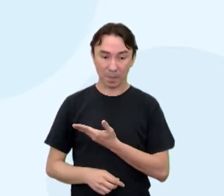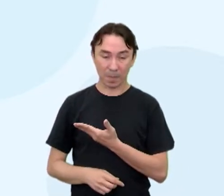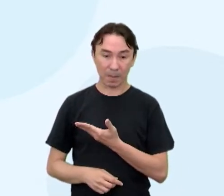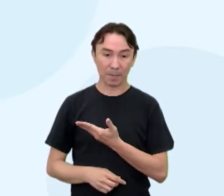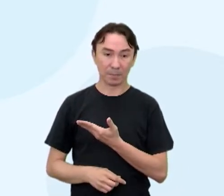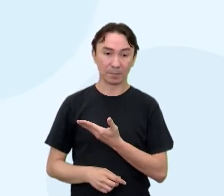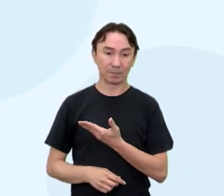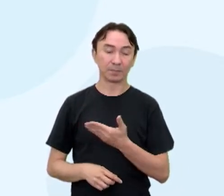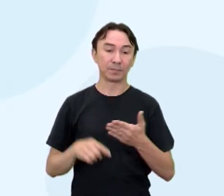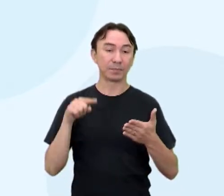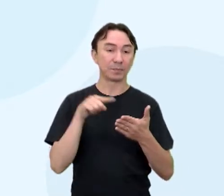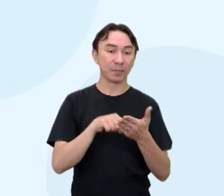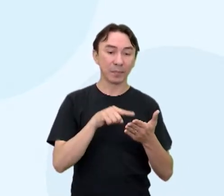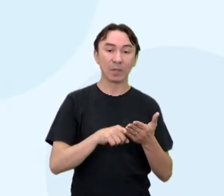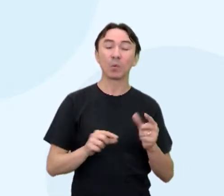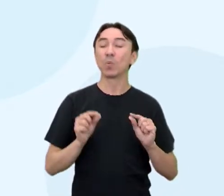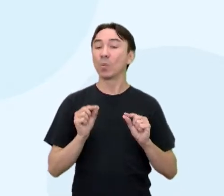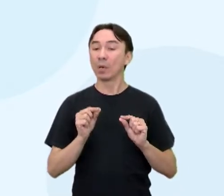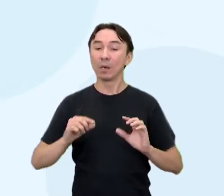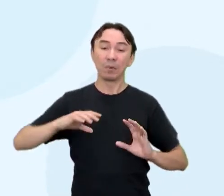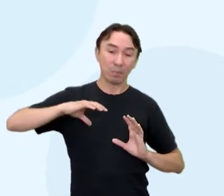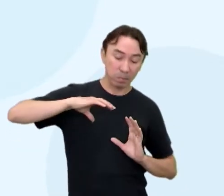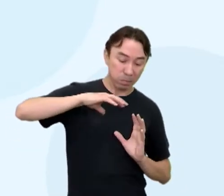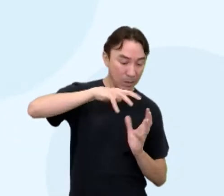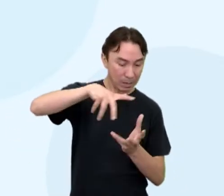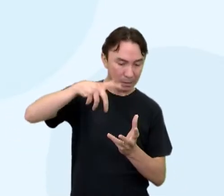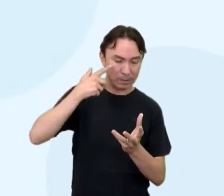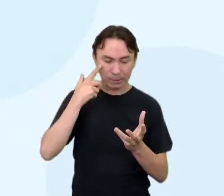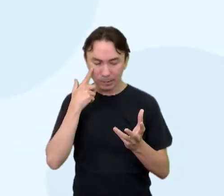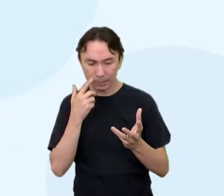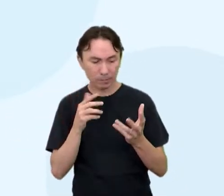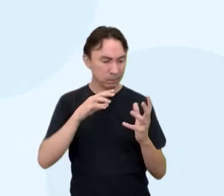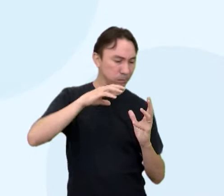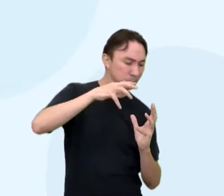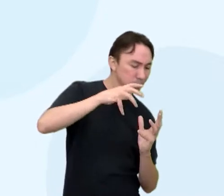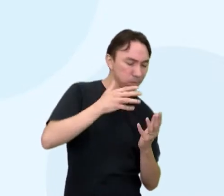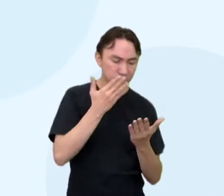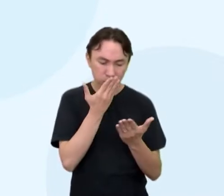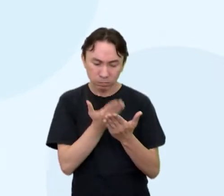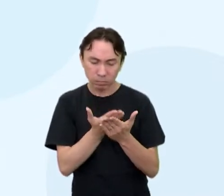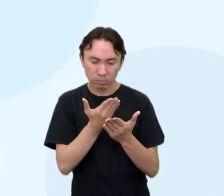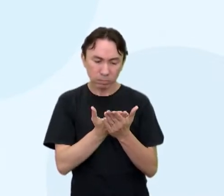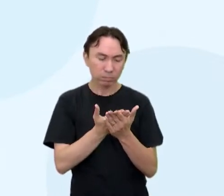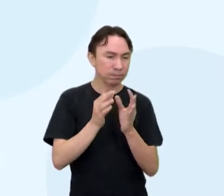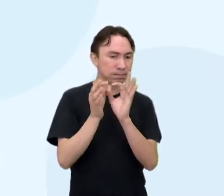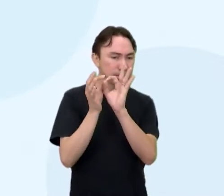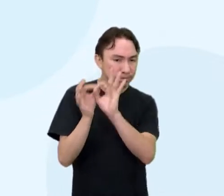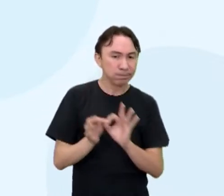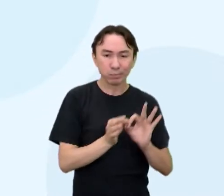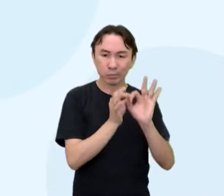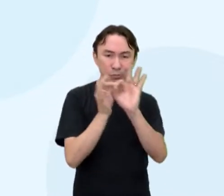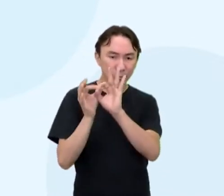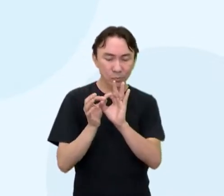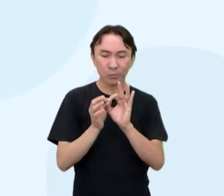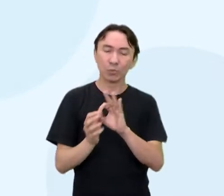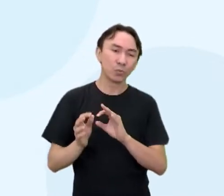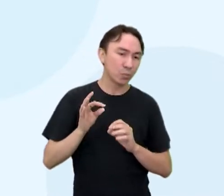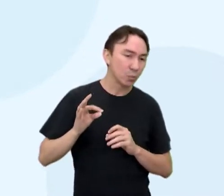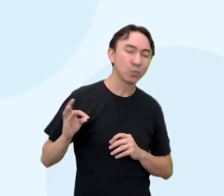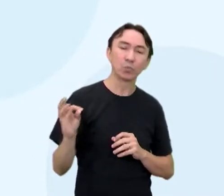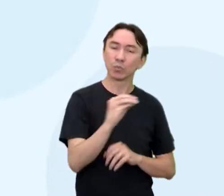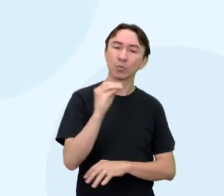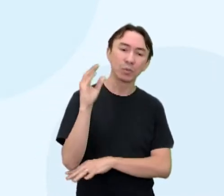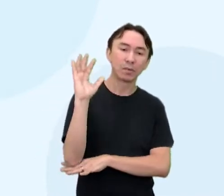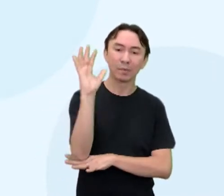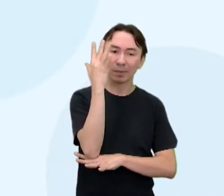aplicadas, tendo aí o objetivo entender o planeta como um corpo dinâmico, indicando que todos os processos da